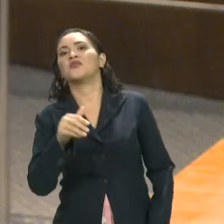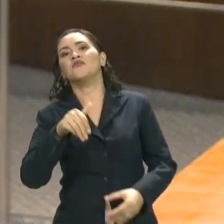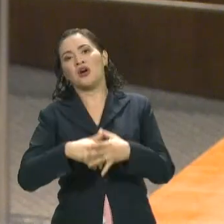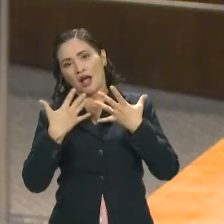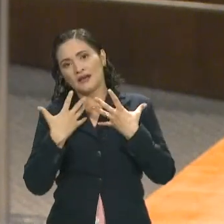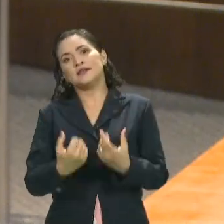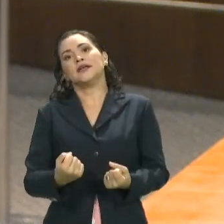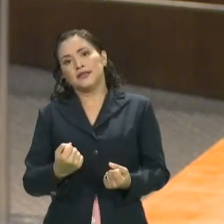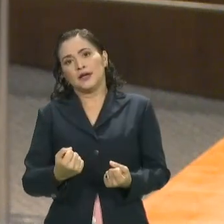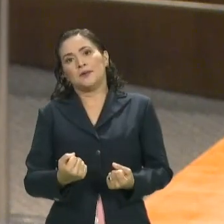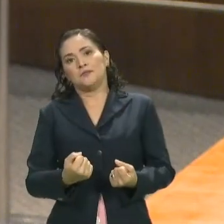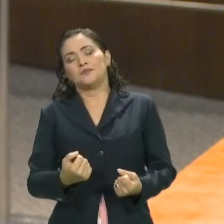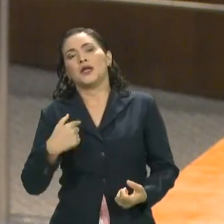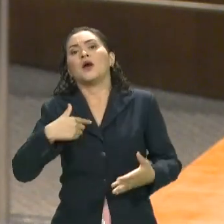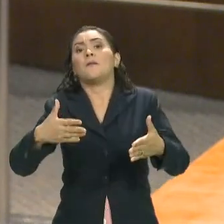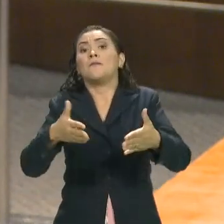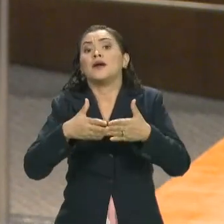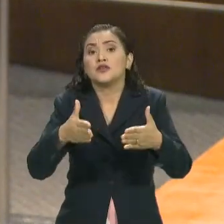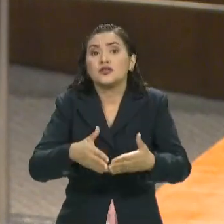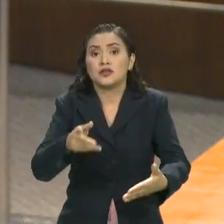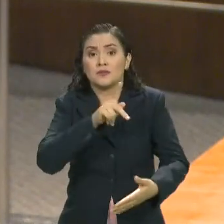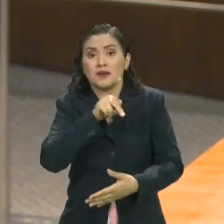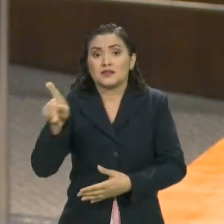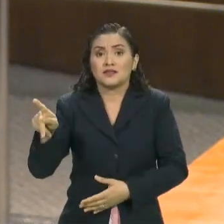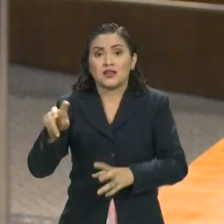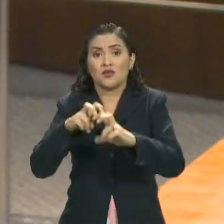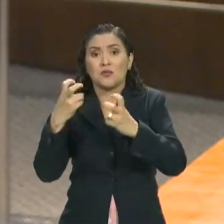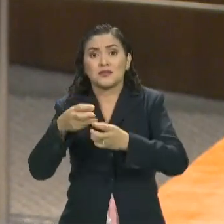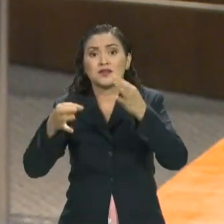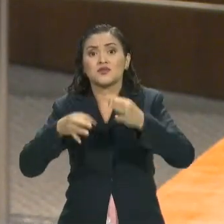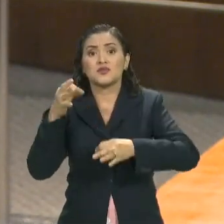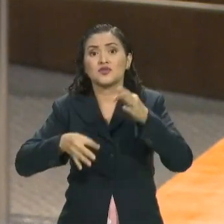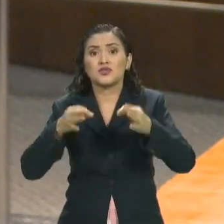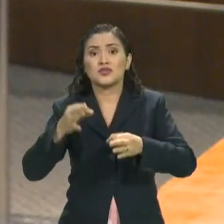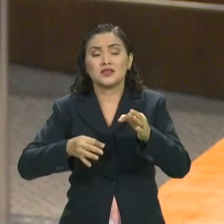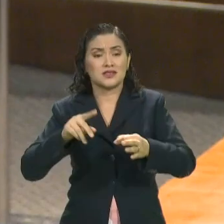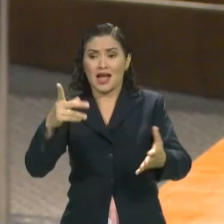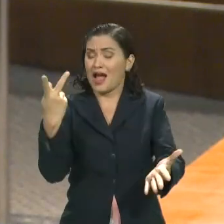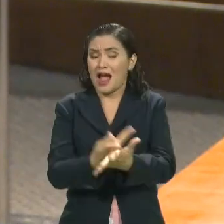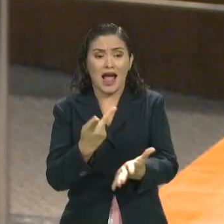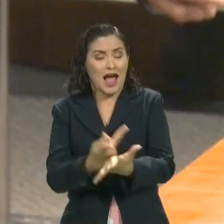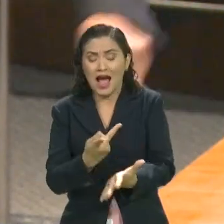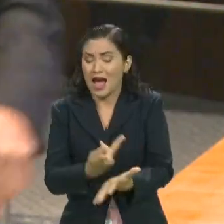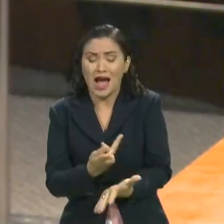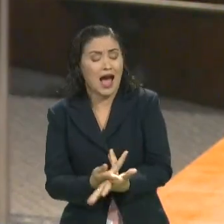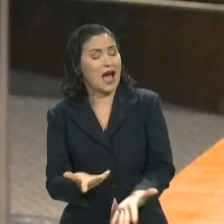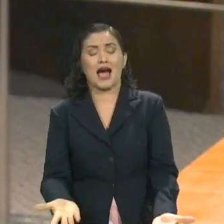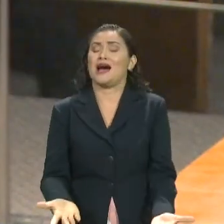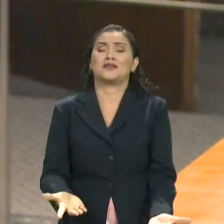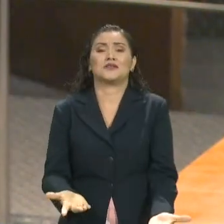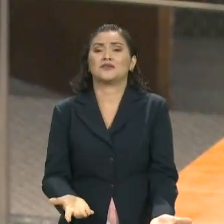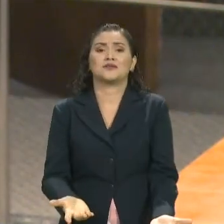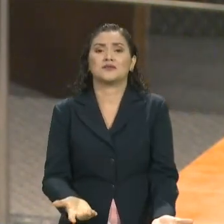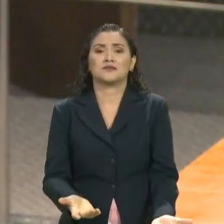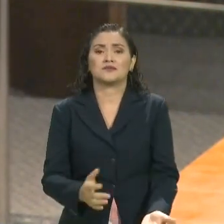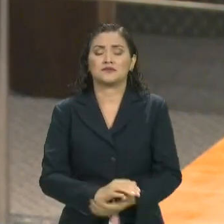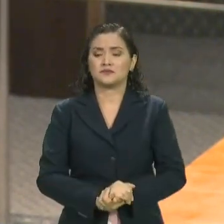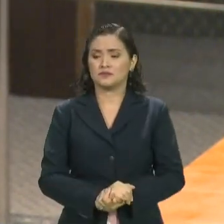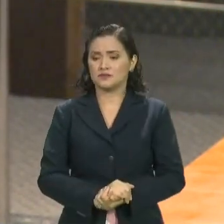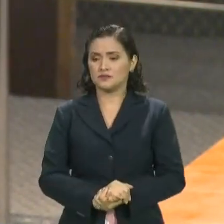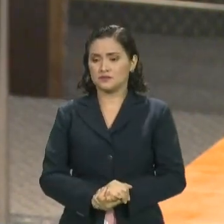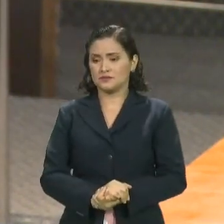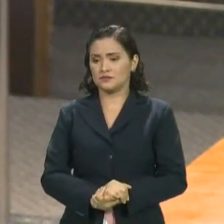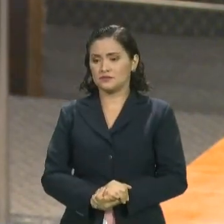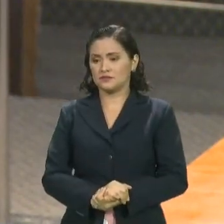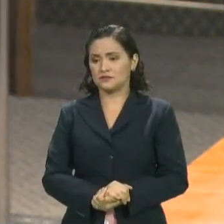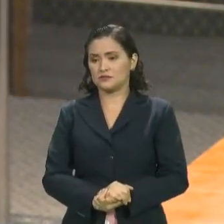determinados absurdos, e faziam. Estão pagando o preço da indignidade histórica, deputado César, de ter que alimentar tudo, deputado, isso. Deputado, quando eu presidi a